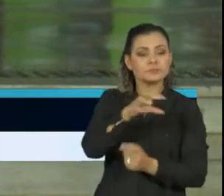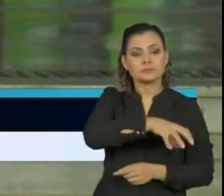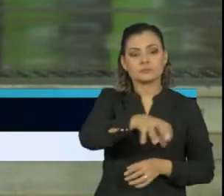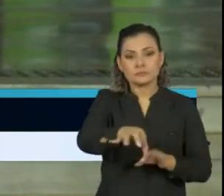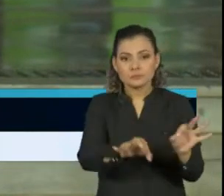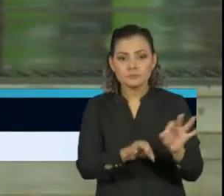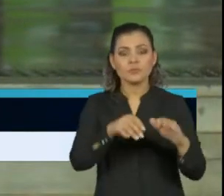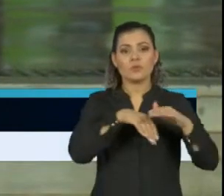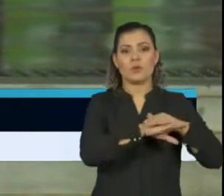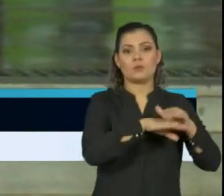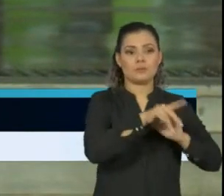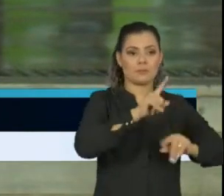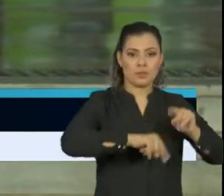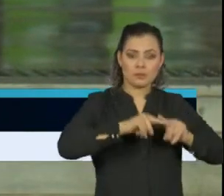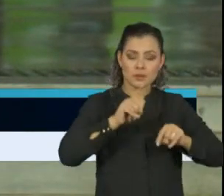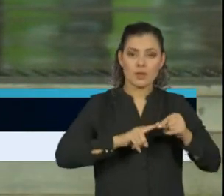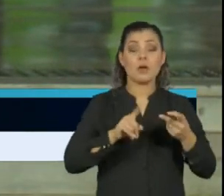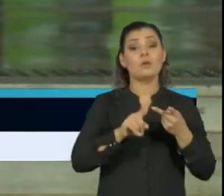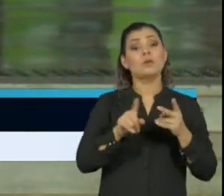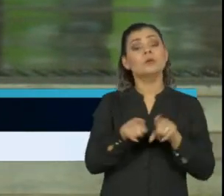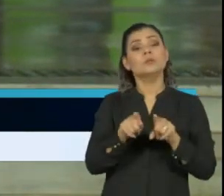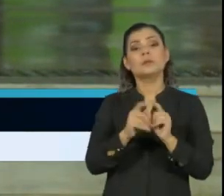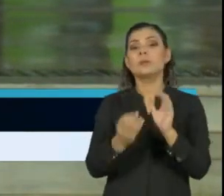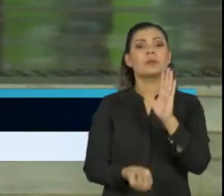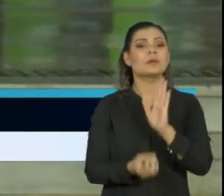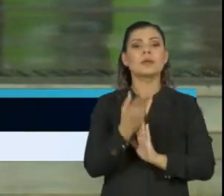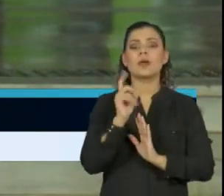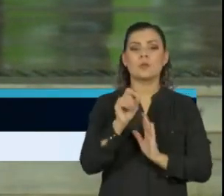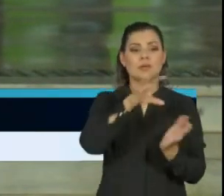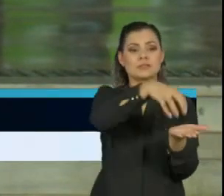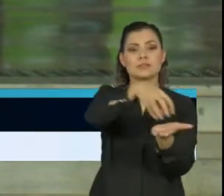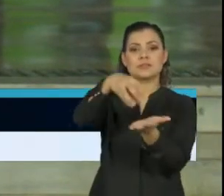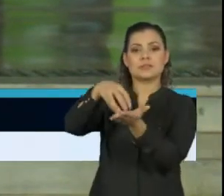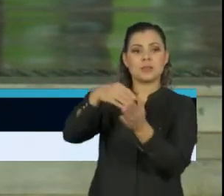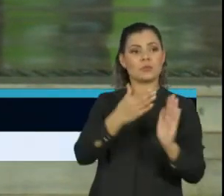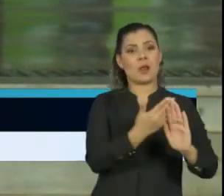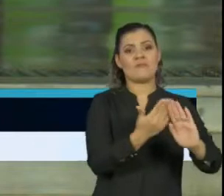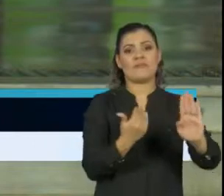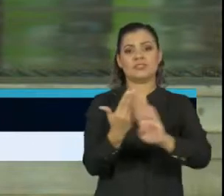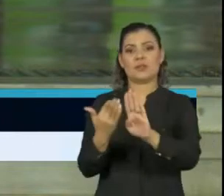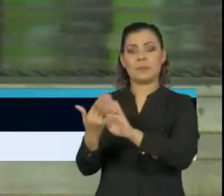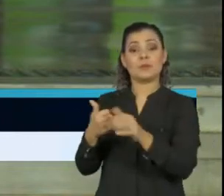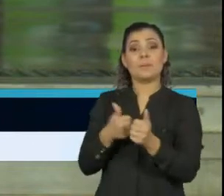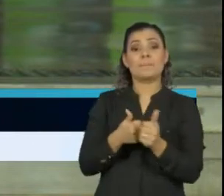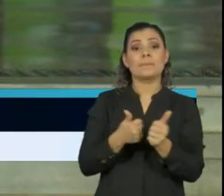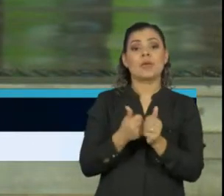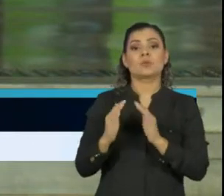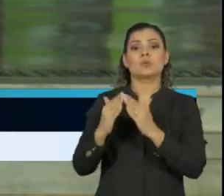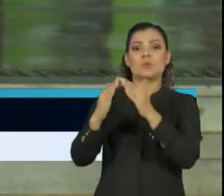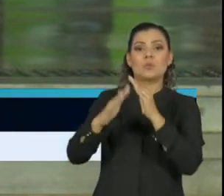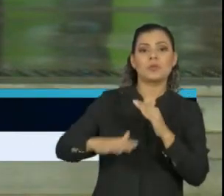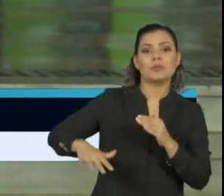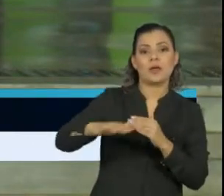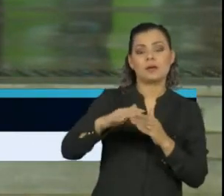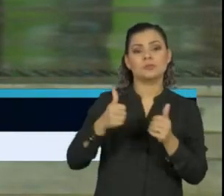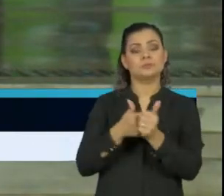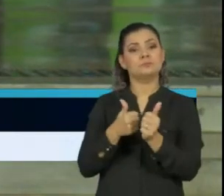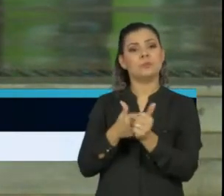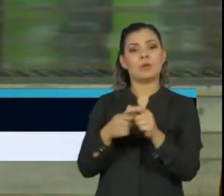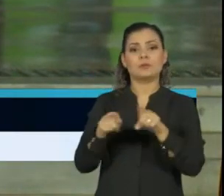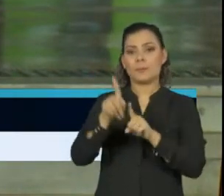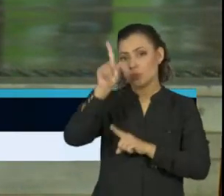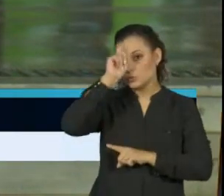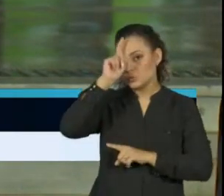logística e armazenamento, além da implantação de centros de isolamento próximo de comunidades, junto a